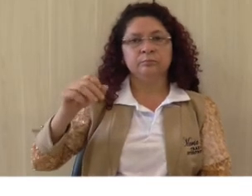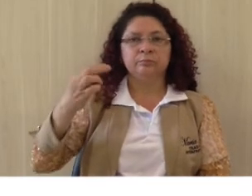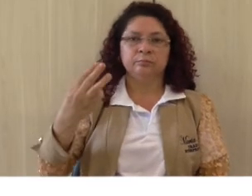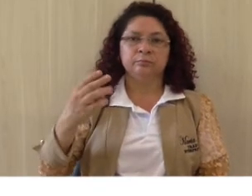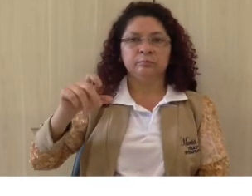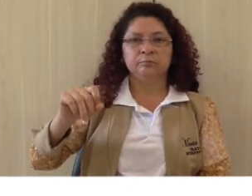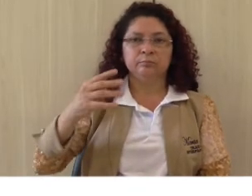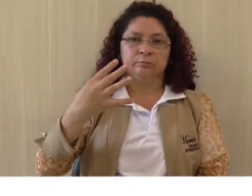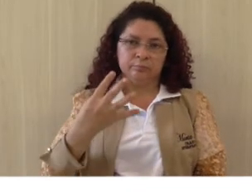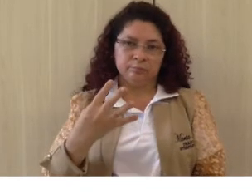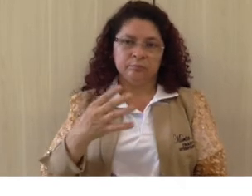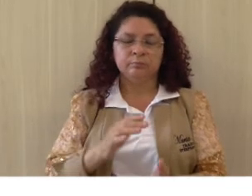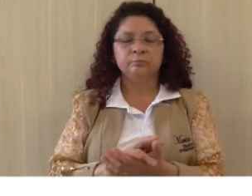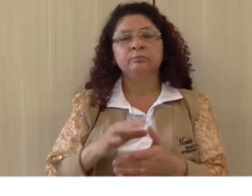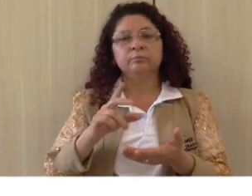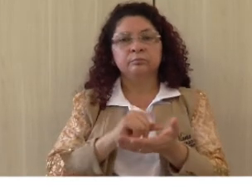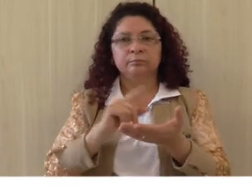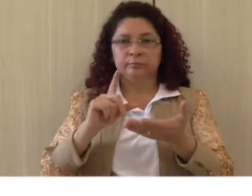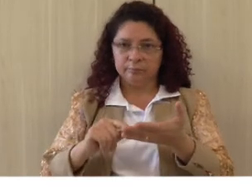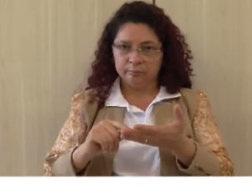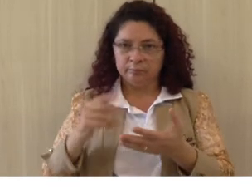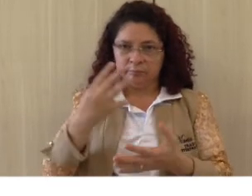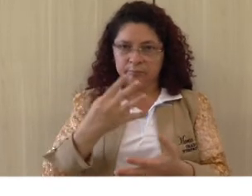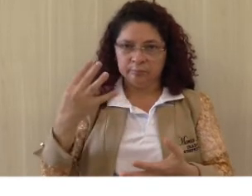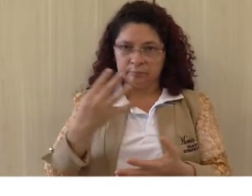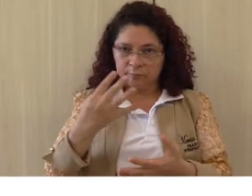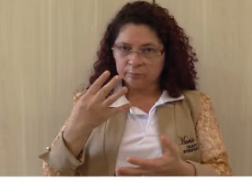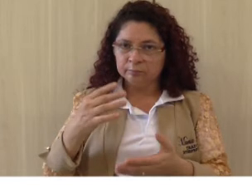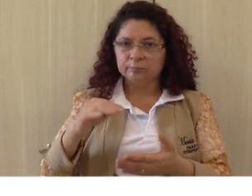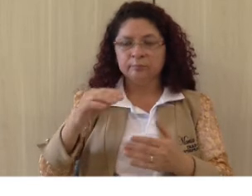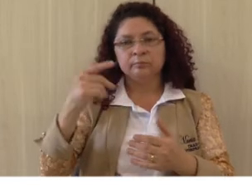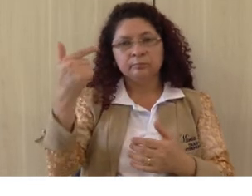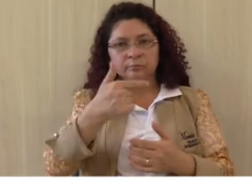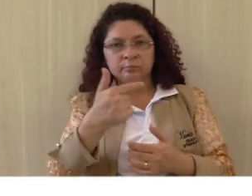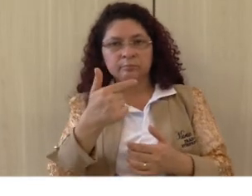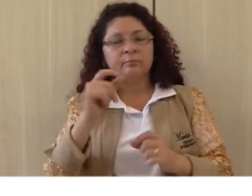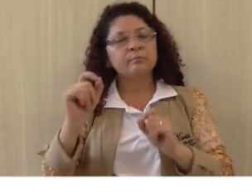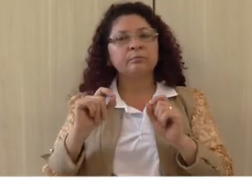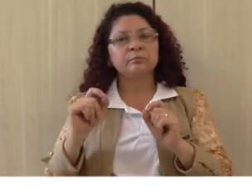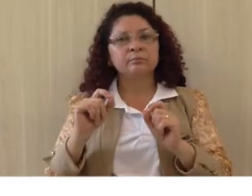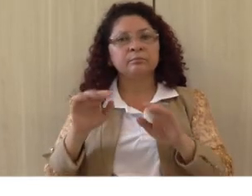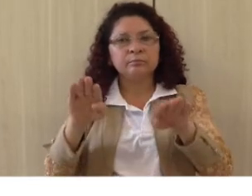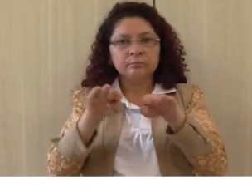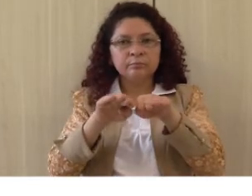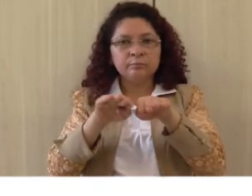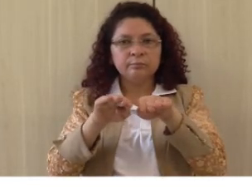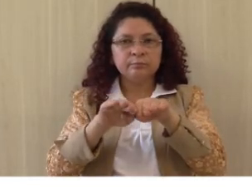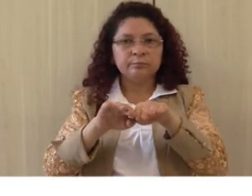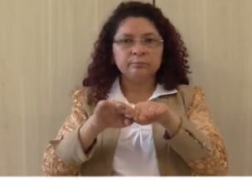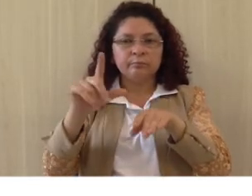9.394/96, artigo 44, parágrafo 2º, que no caso de empate no